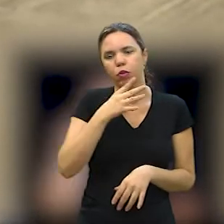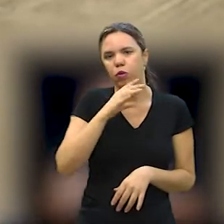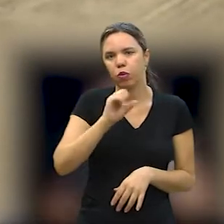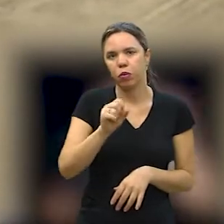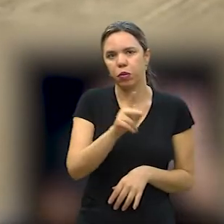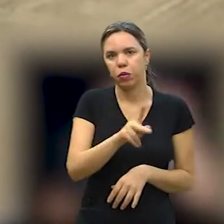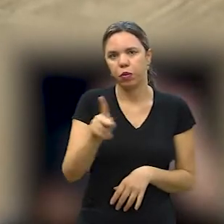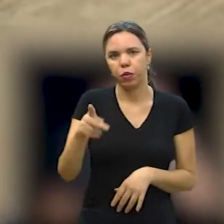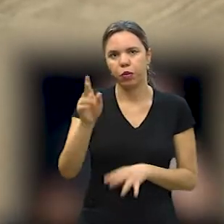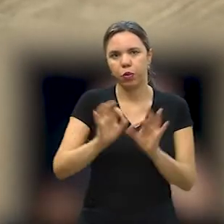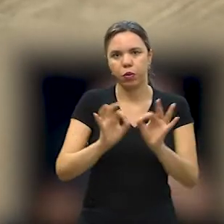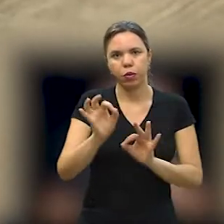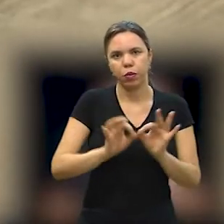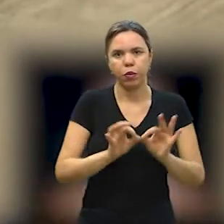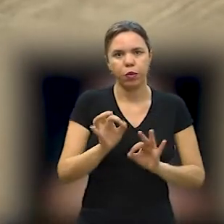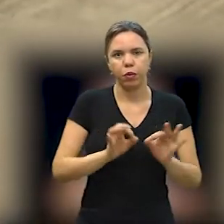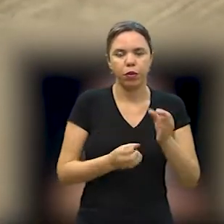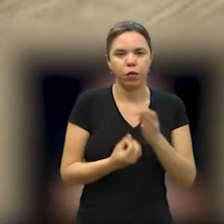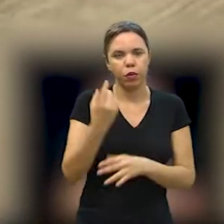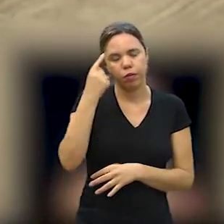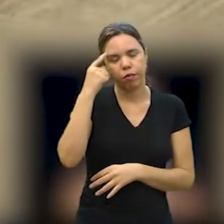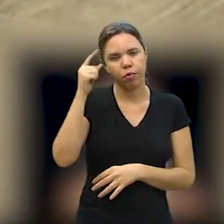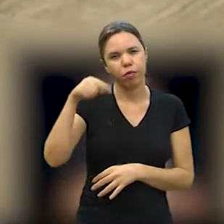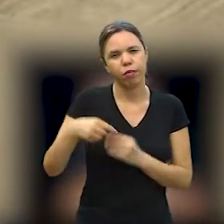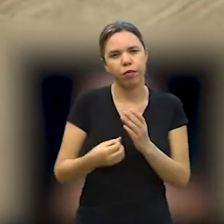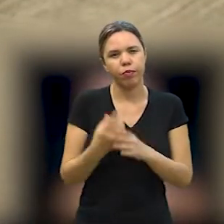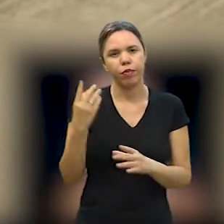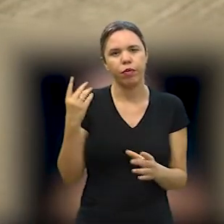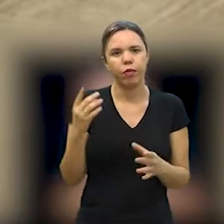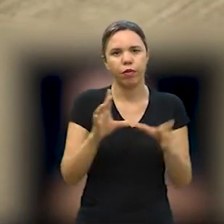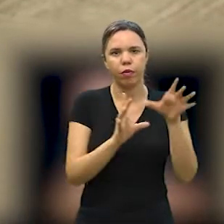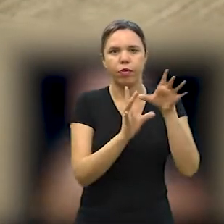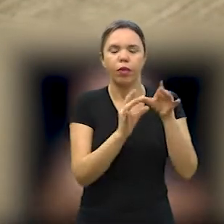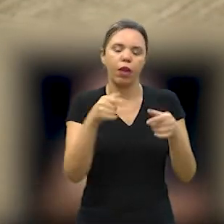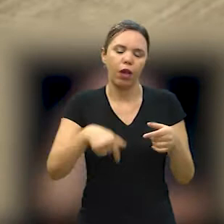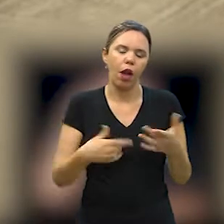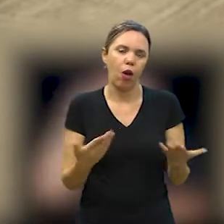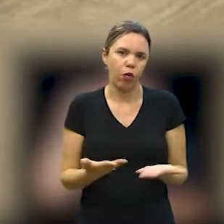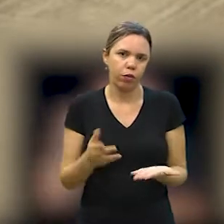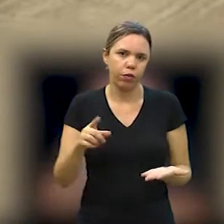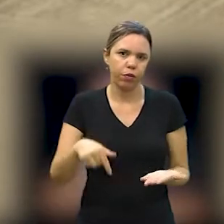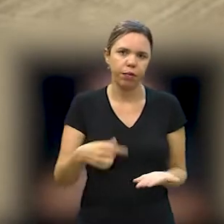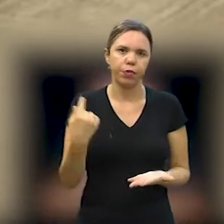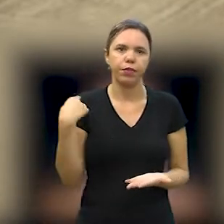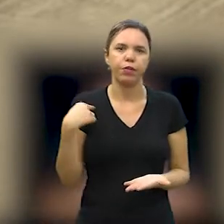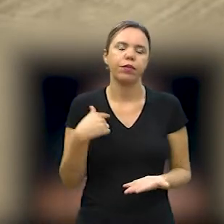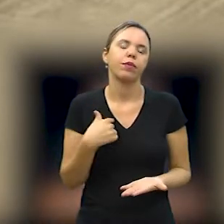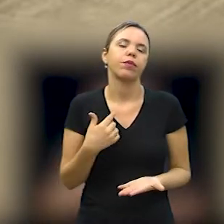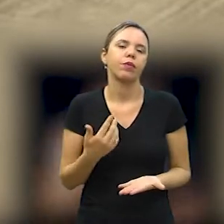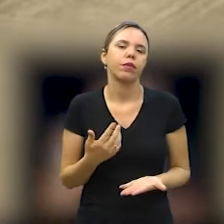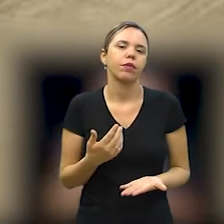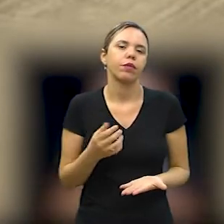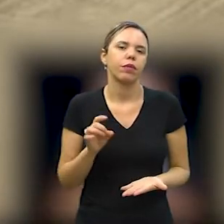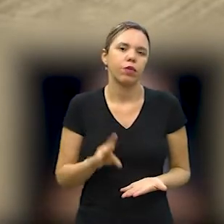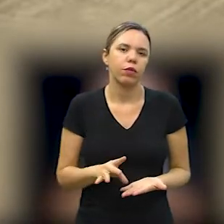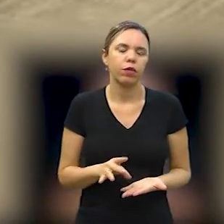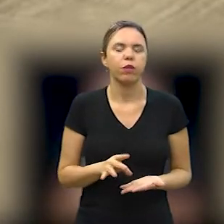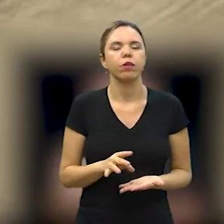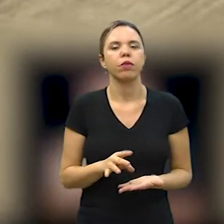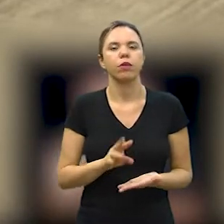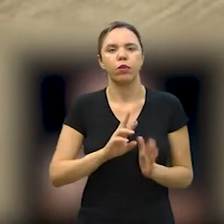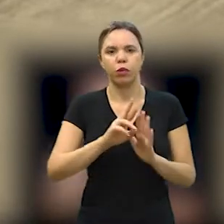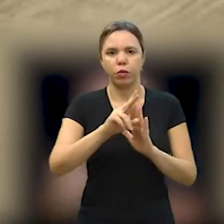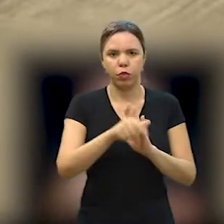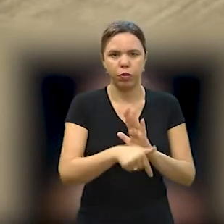teoria de Paulo Freire para suas elaborações e eu acho que isso foi incontestável que hoje é não só